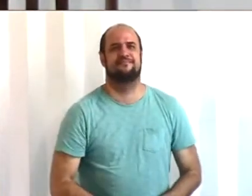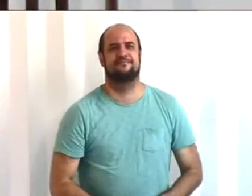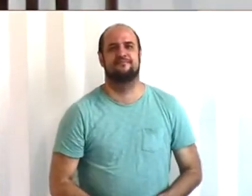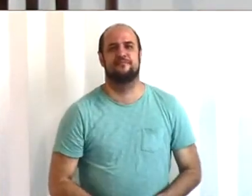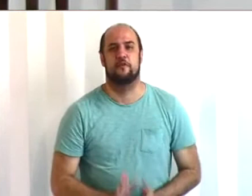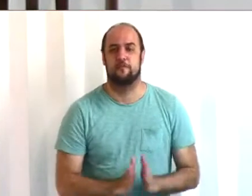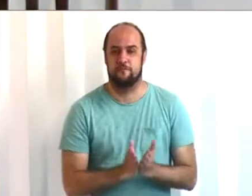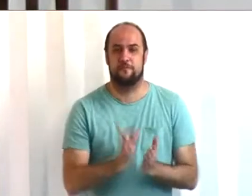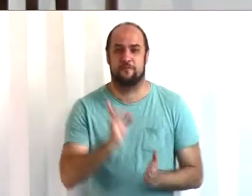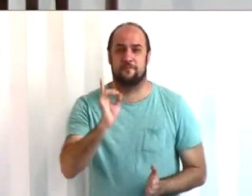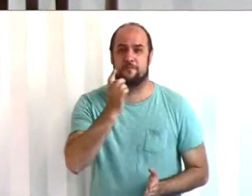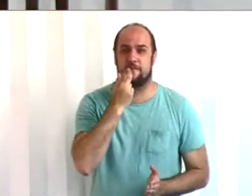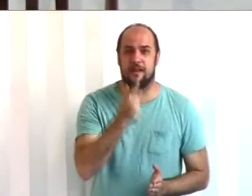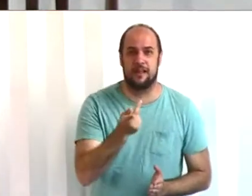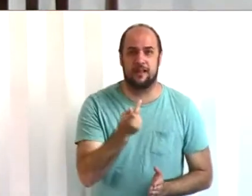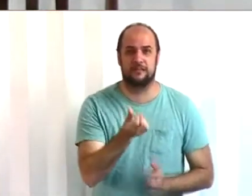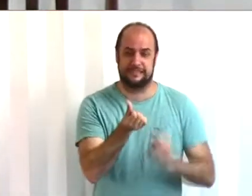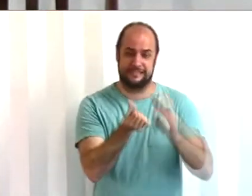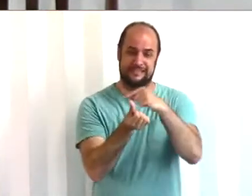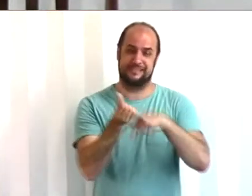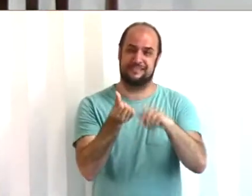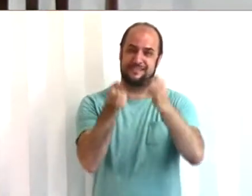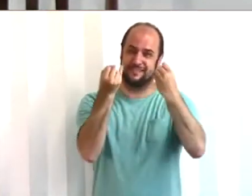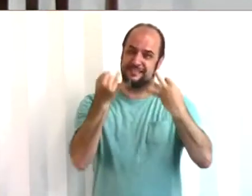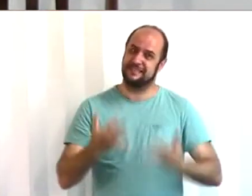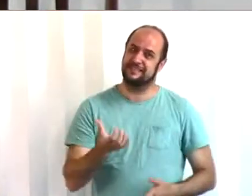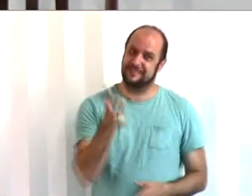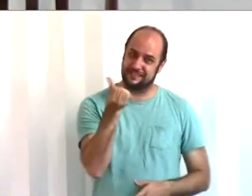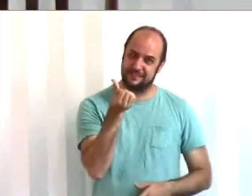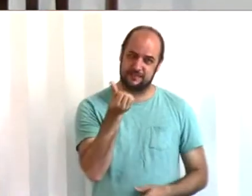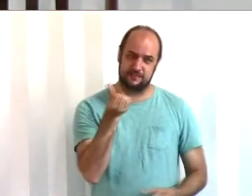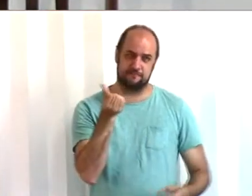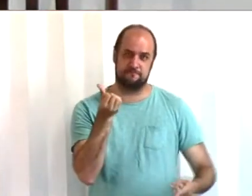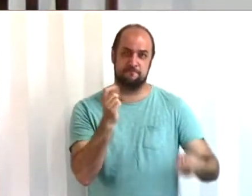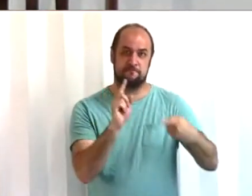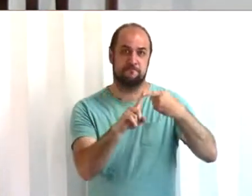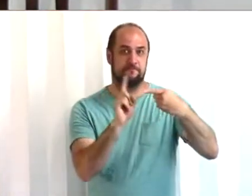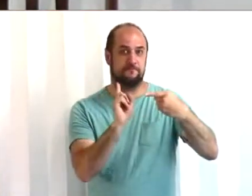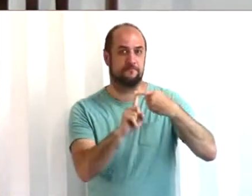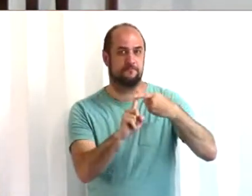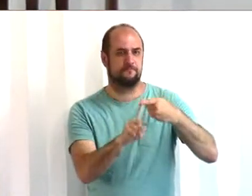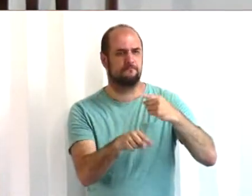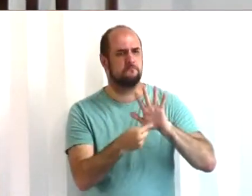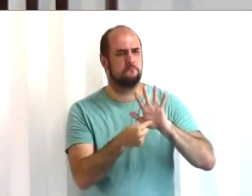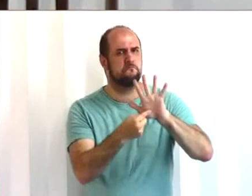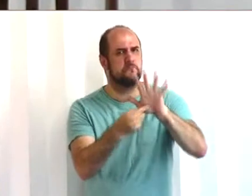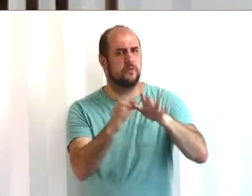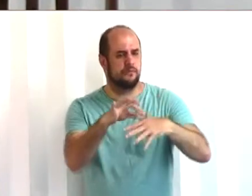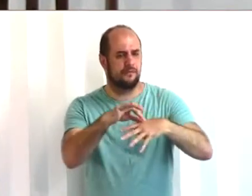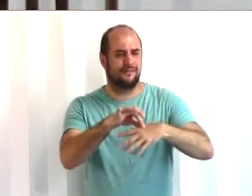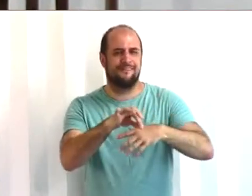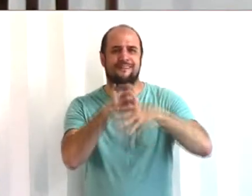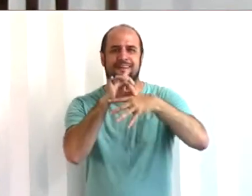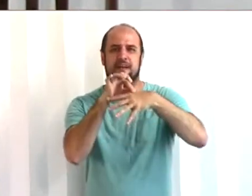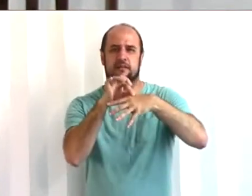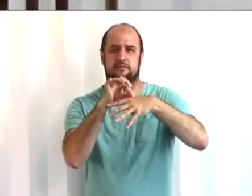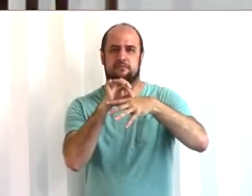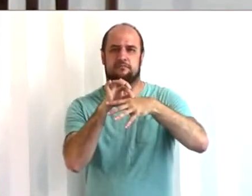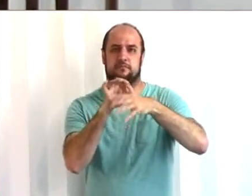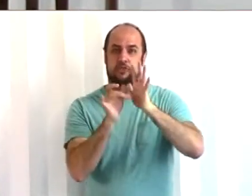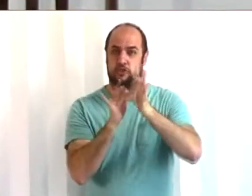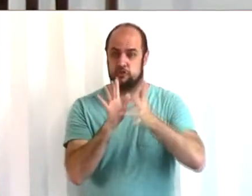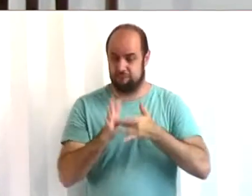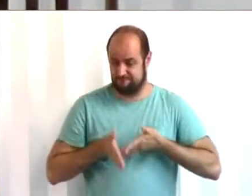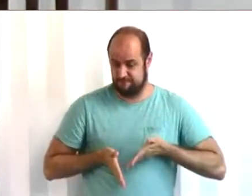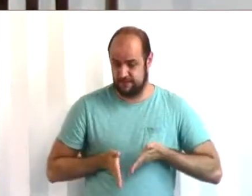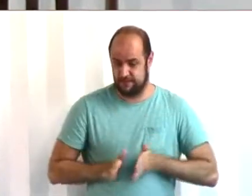Está escrito aqui na palavra de Deus em 6 formas. Primeira coisa, ele foi manifestado na carne. Jesus não